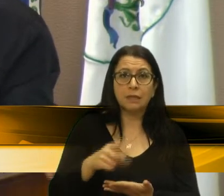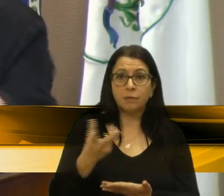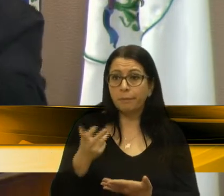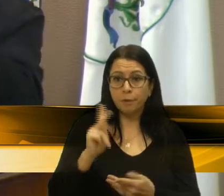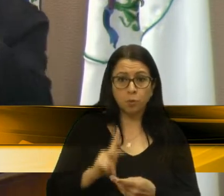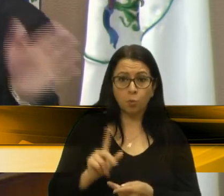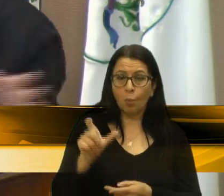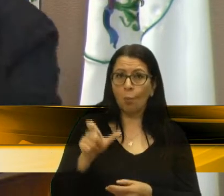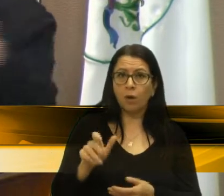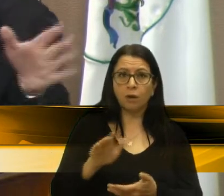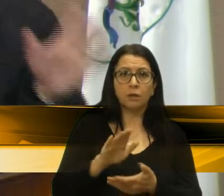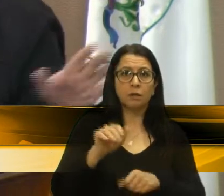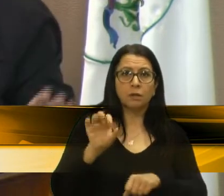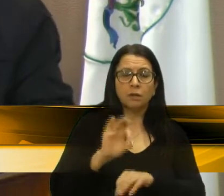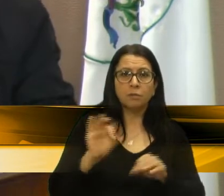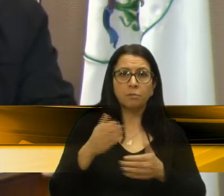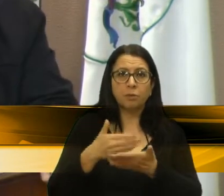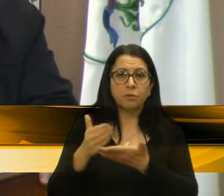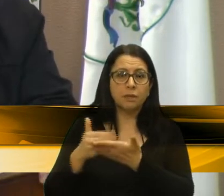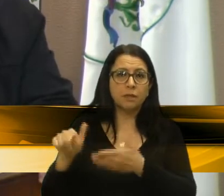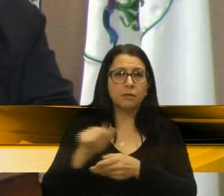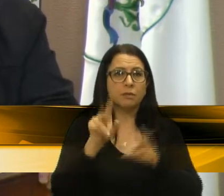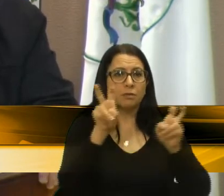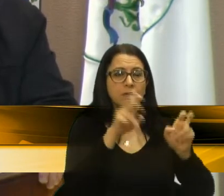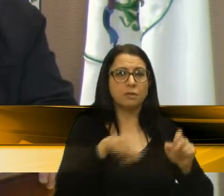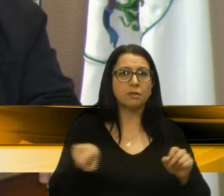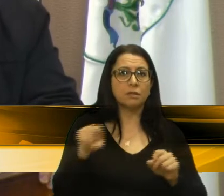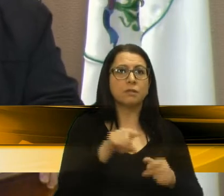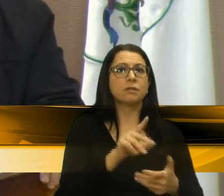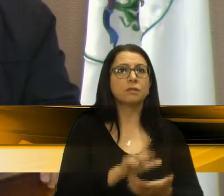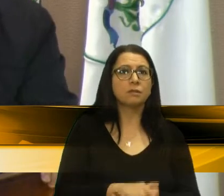tem absolutamente nada a ver com o assunto, né?